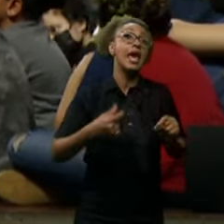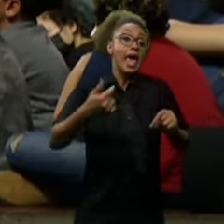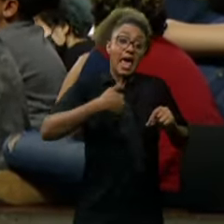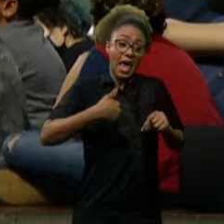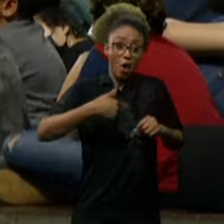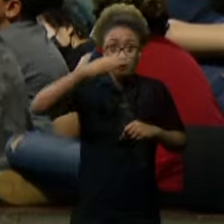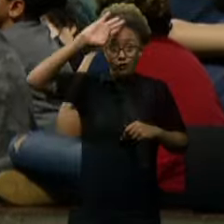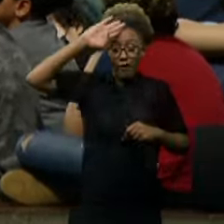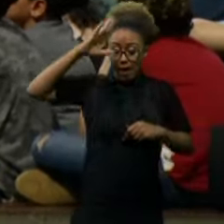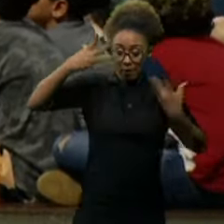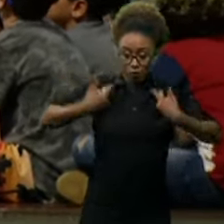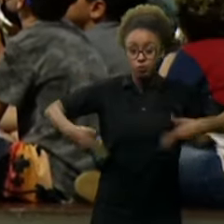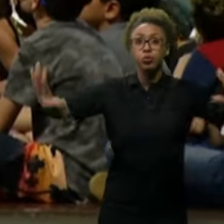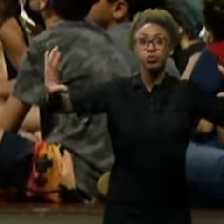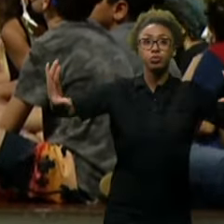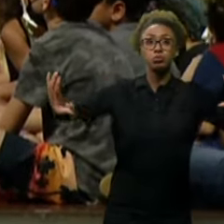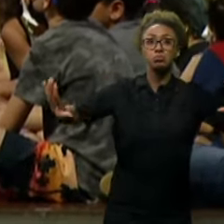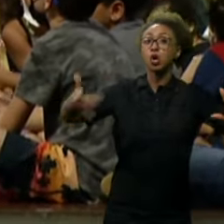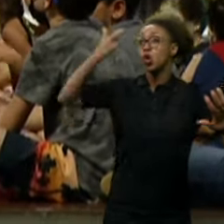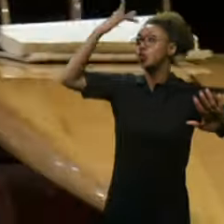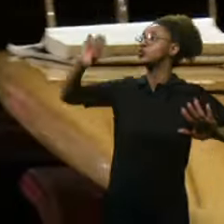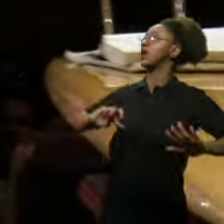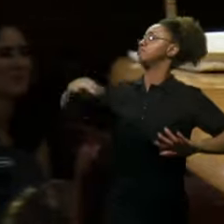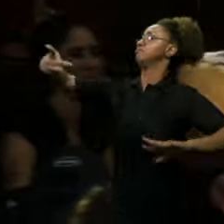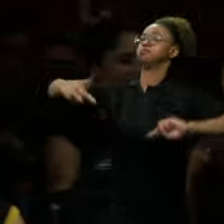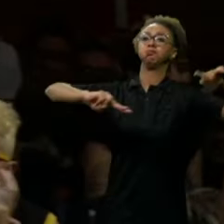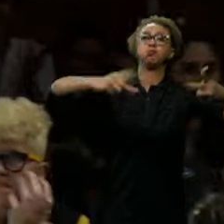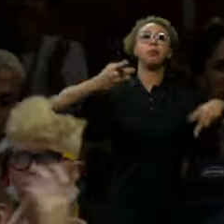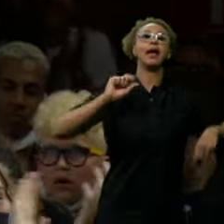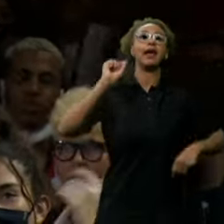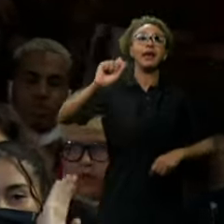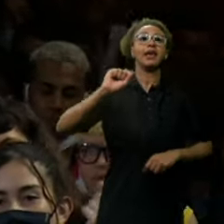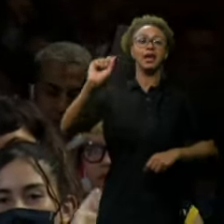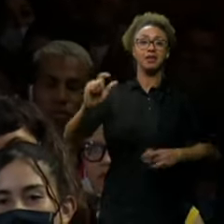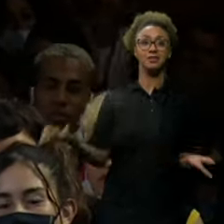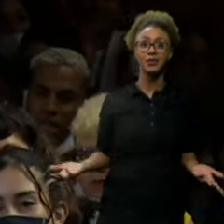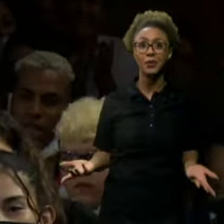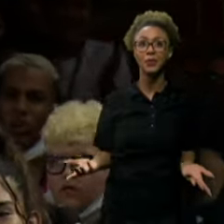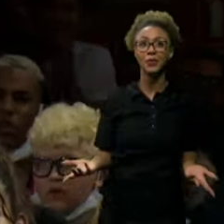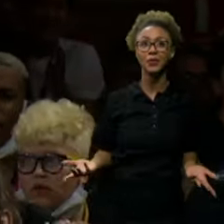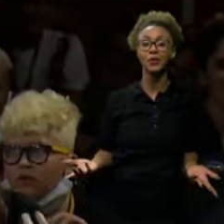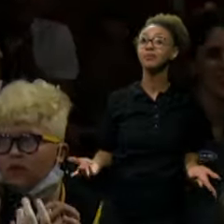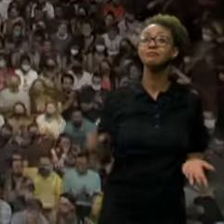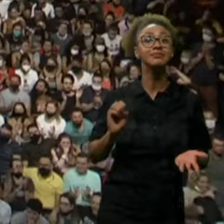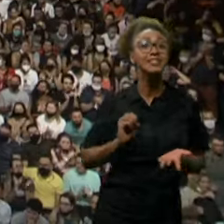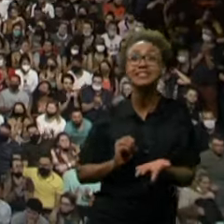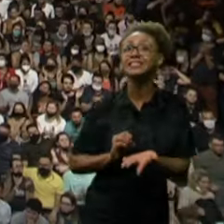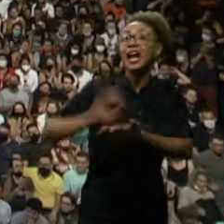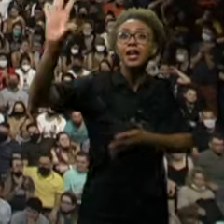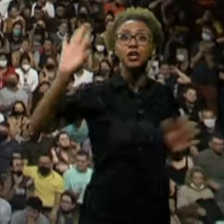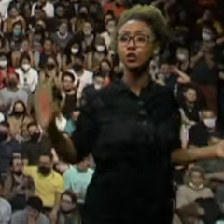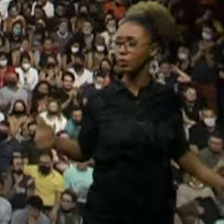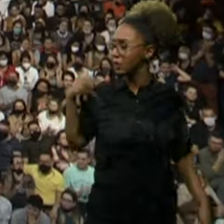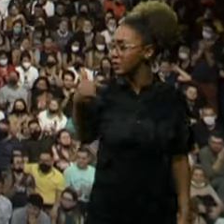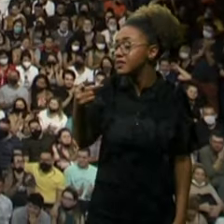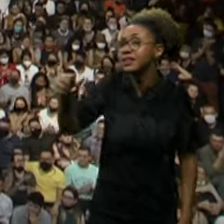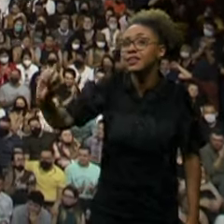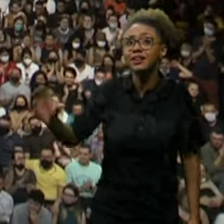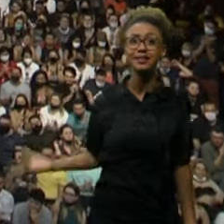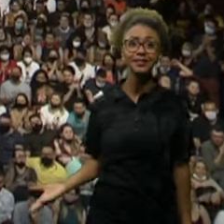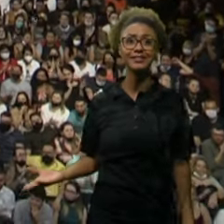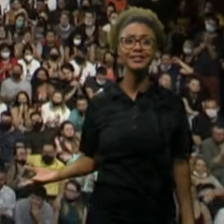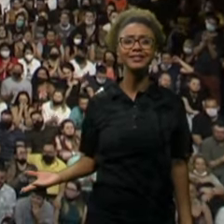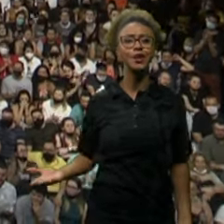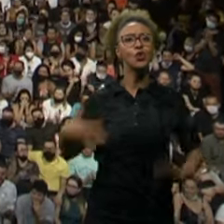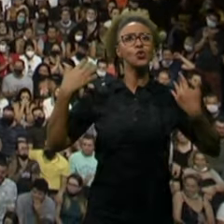ele mas comigo não ficou mais saiu 70 anos o filme então é essa